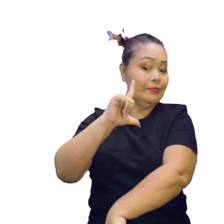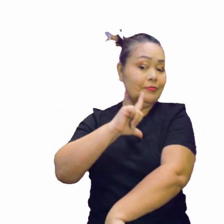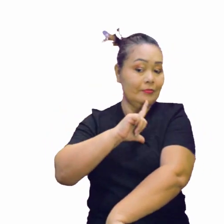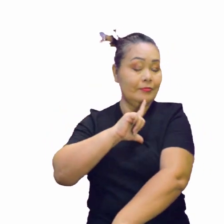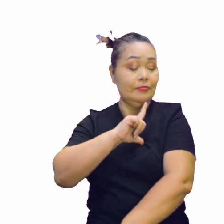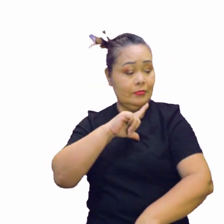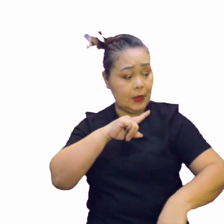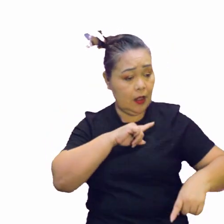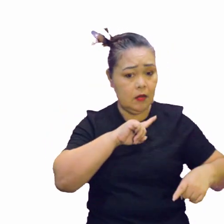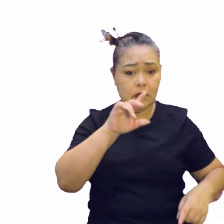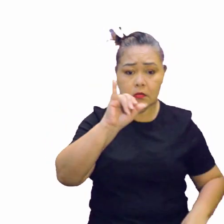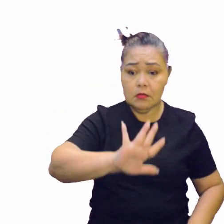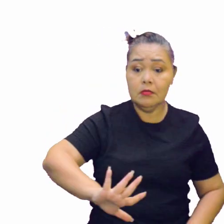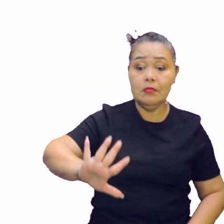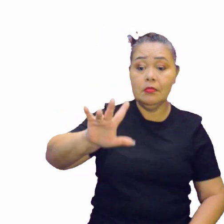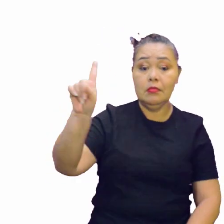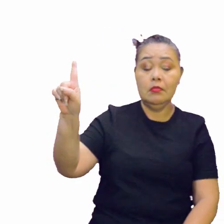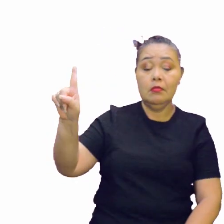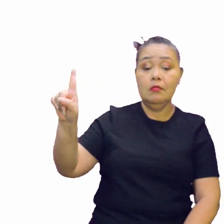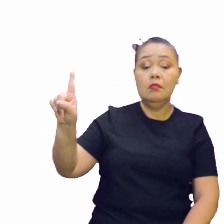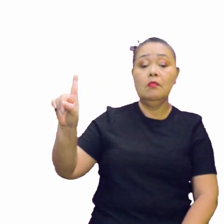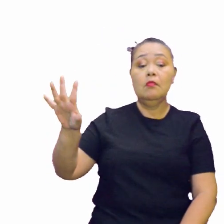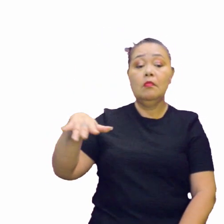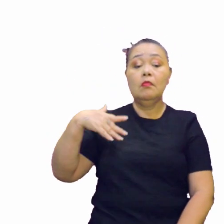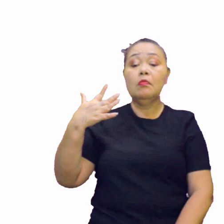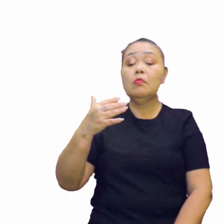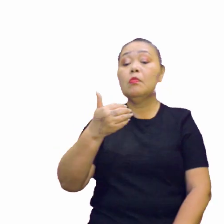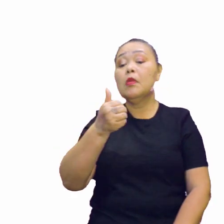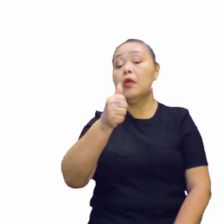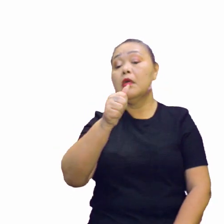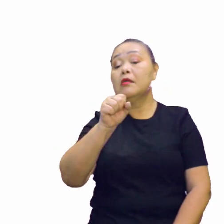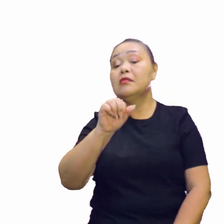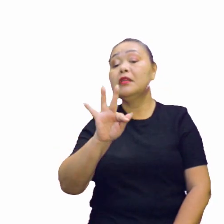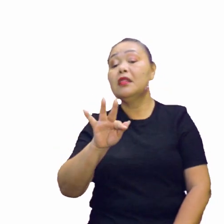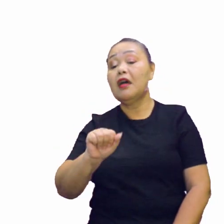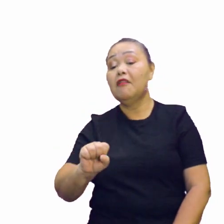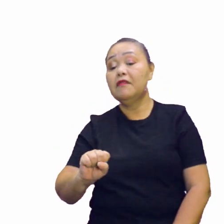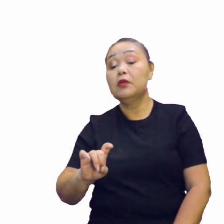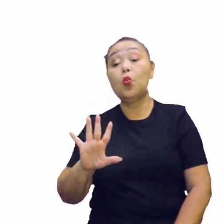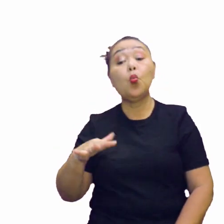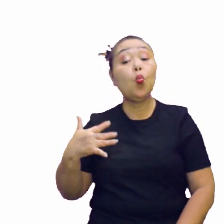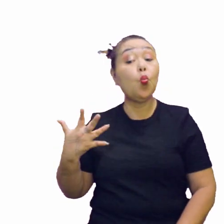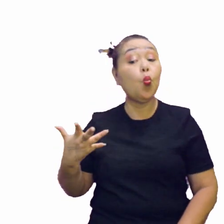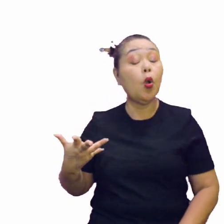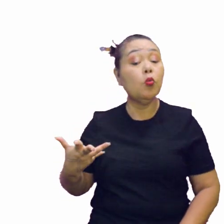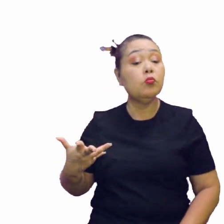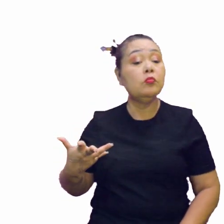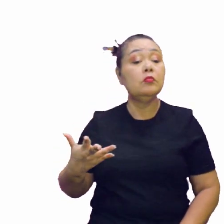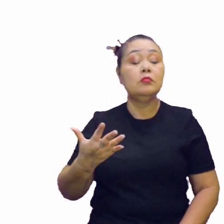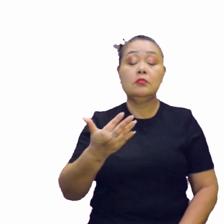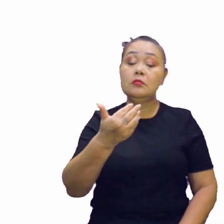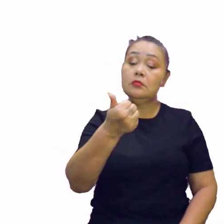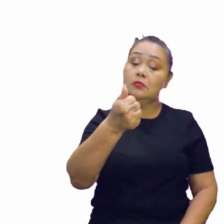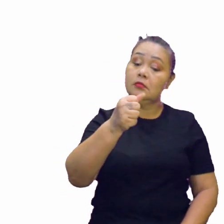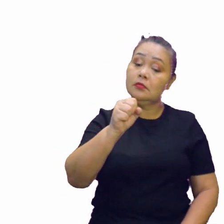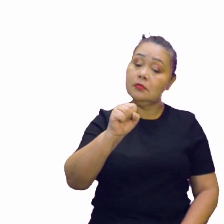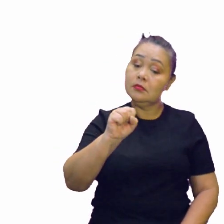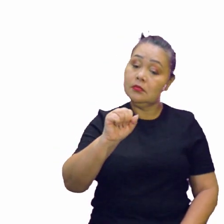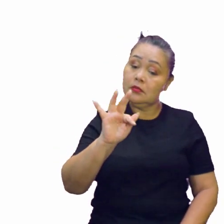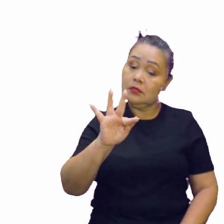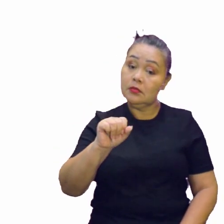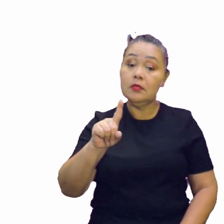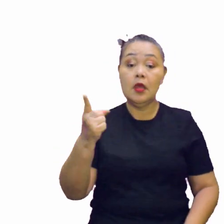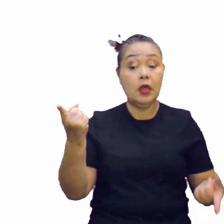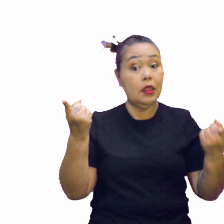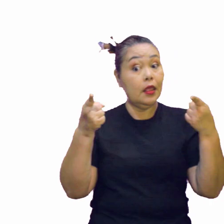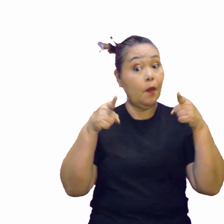imagem. Com quais SAFs, professor? SAFs simultâneos, que